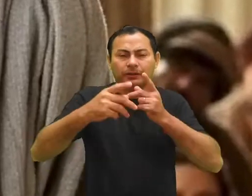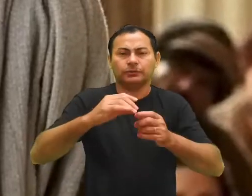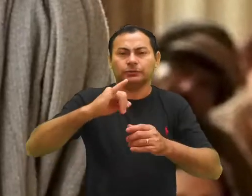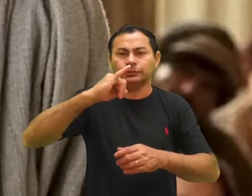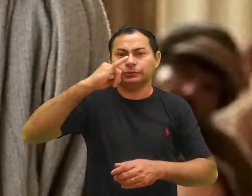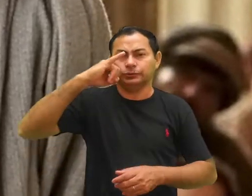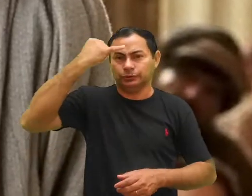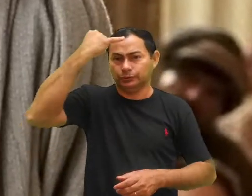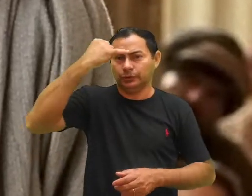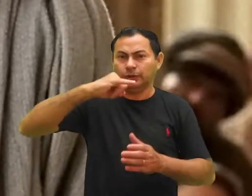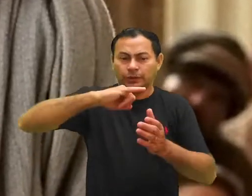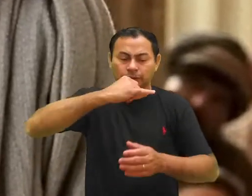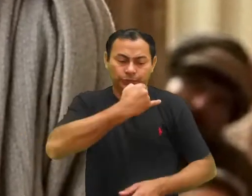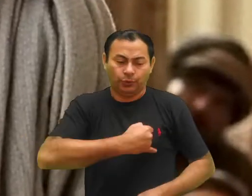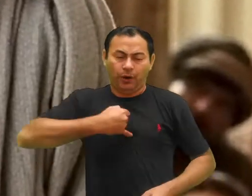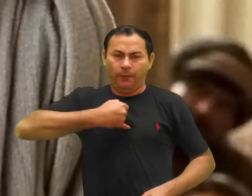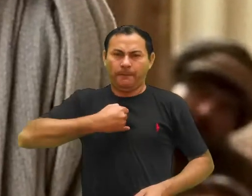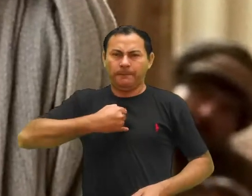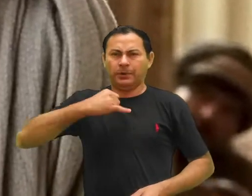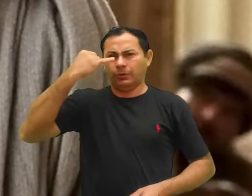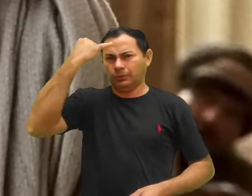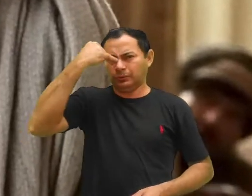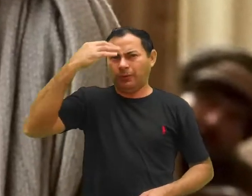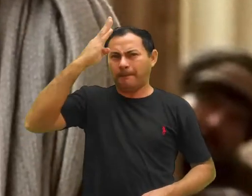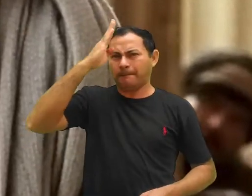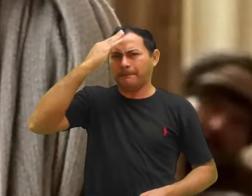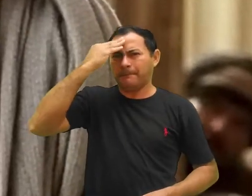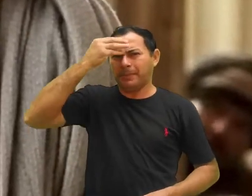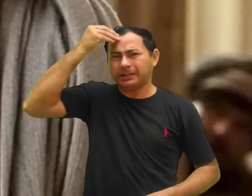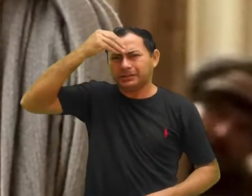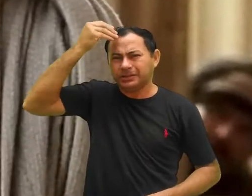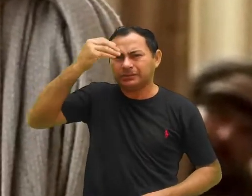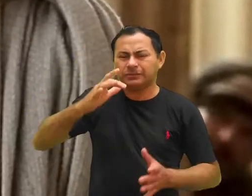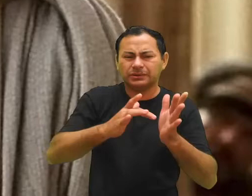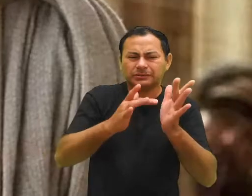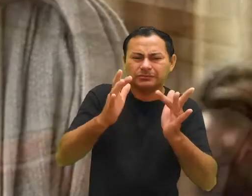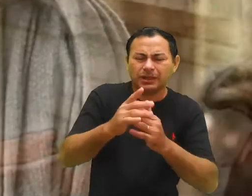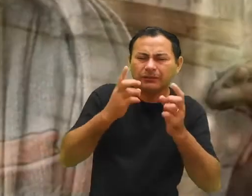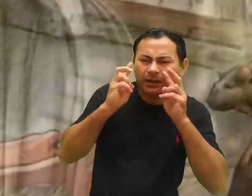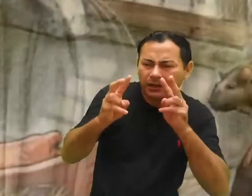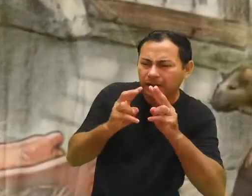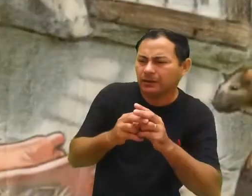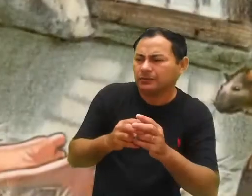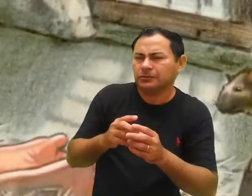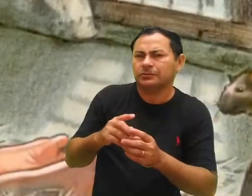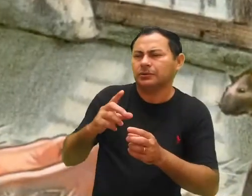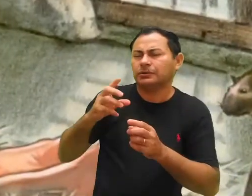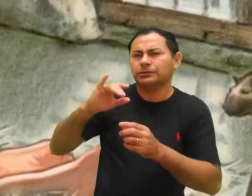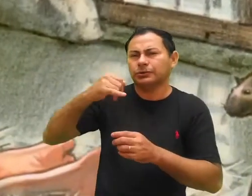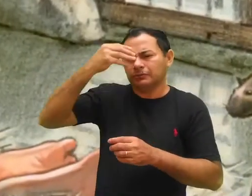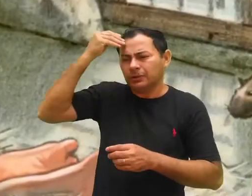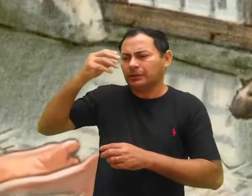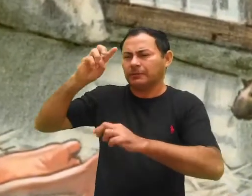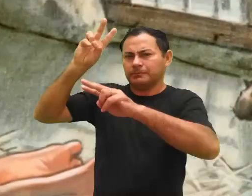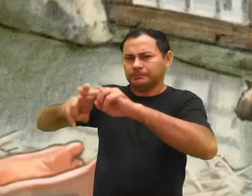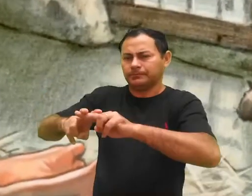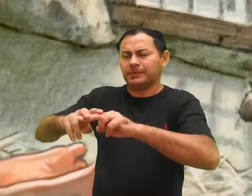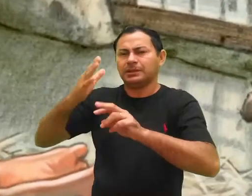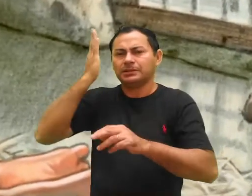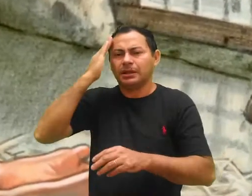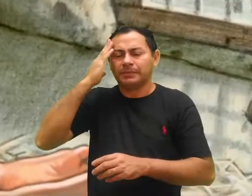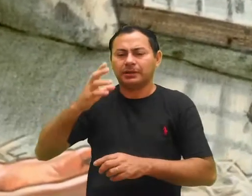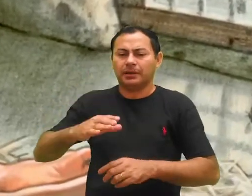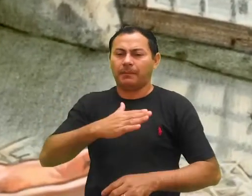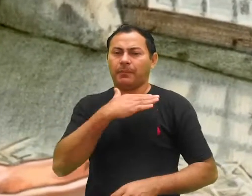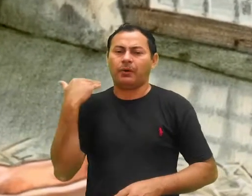a respeito de João Batista. Aparentemente, João estava um pouco desiludido porque tinha sido mandado para a prisão e